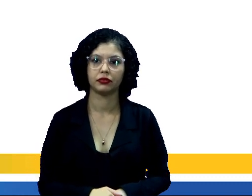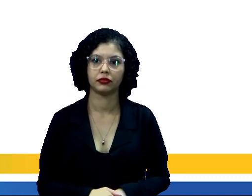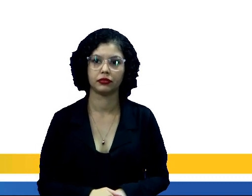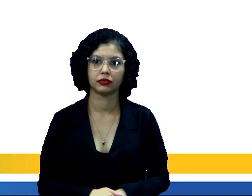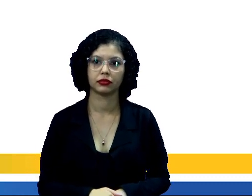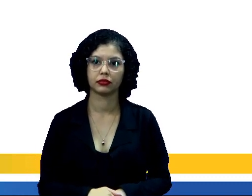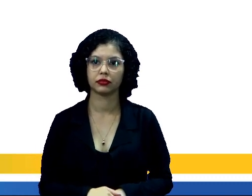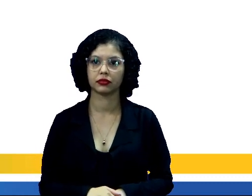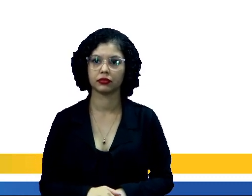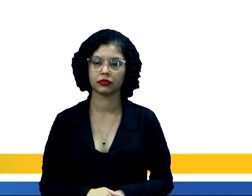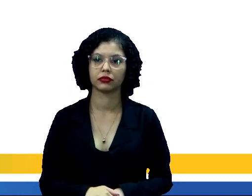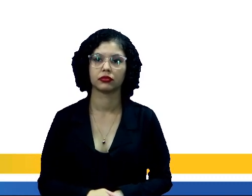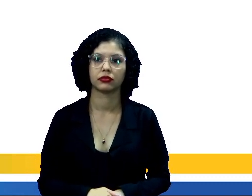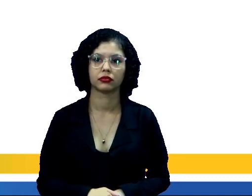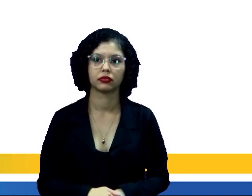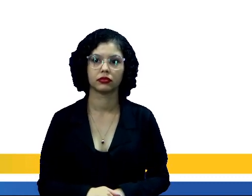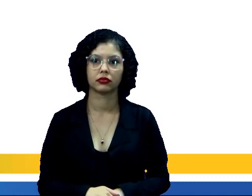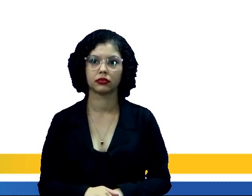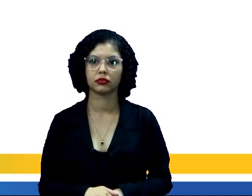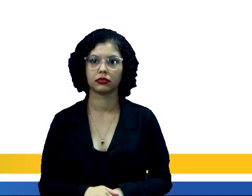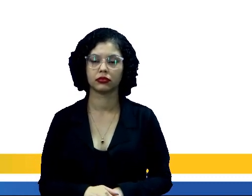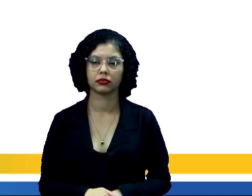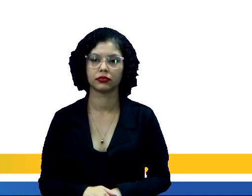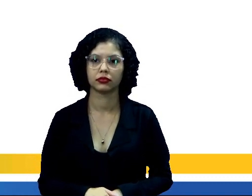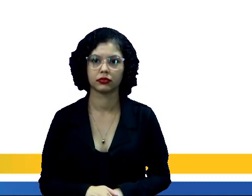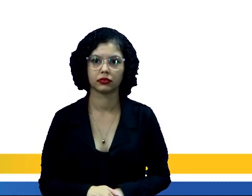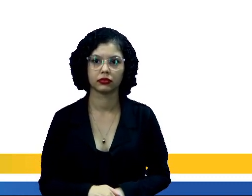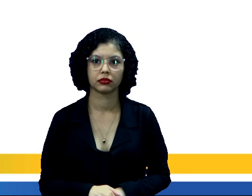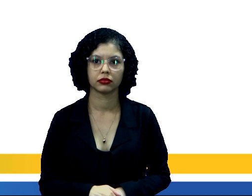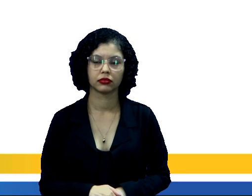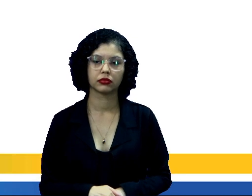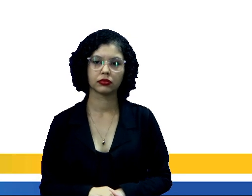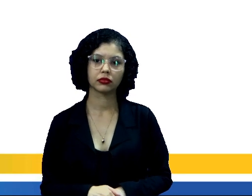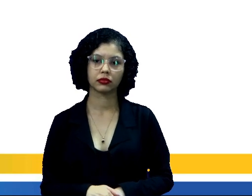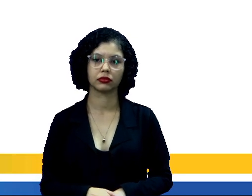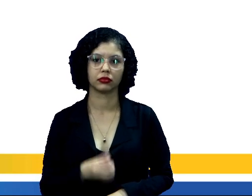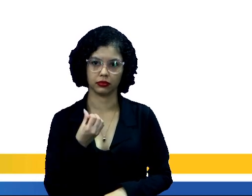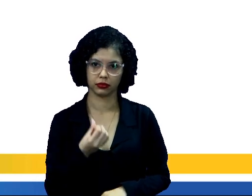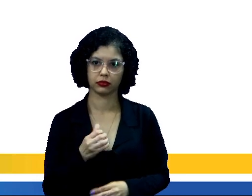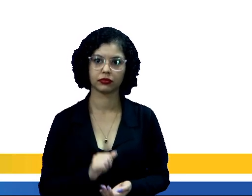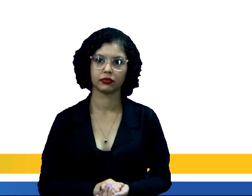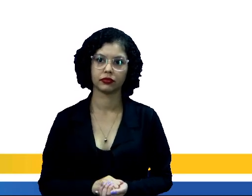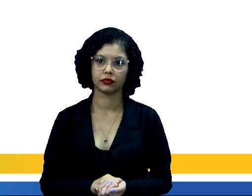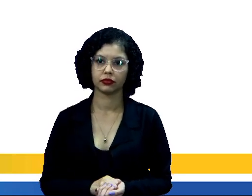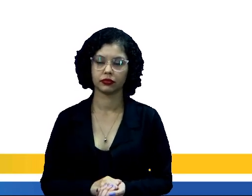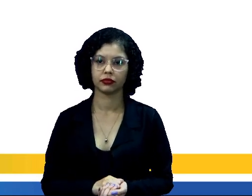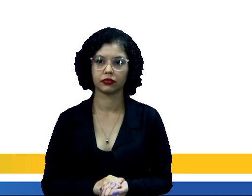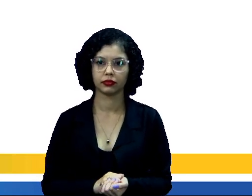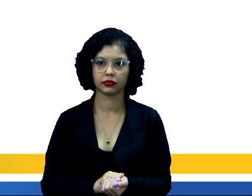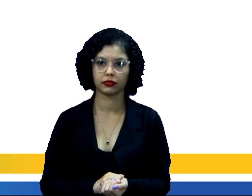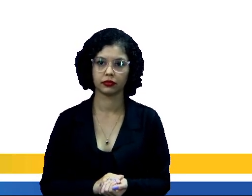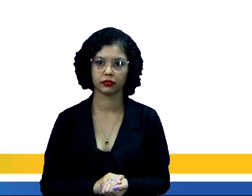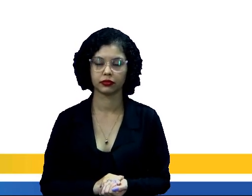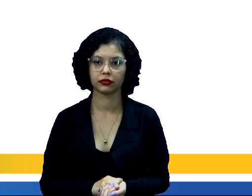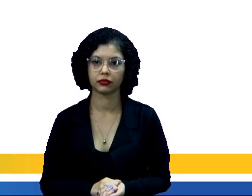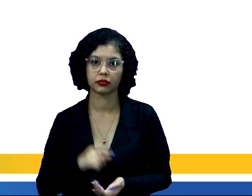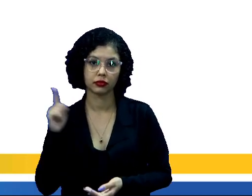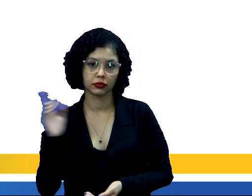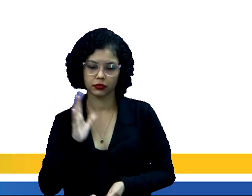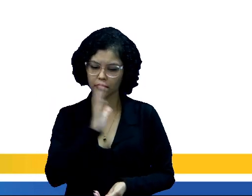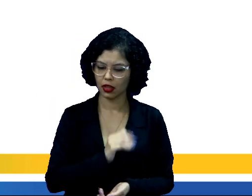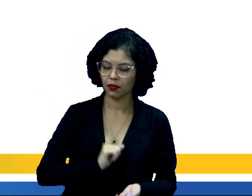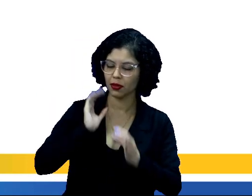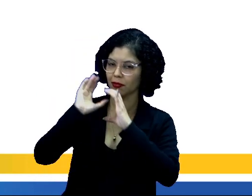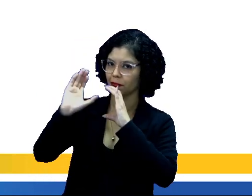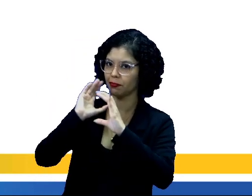5 bananas, 2 guavas and 1 apple. Na número 6, he loves singing. Ele